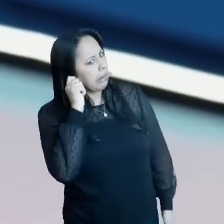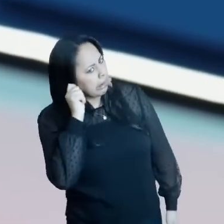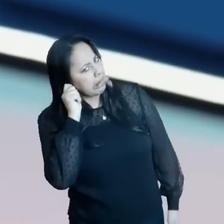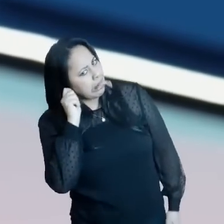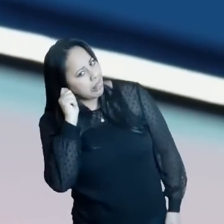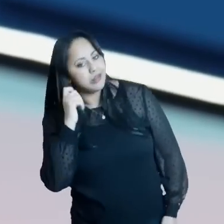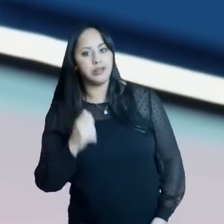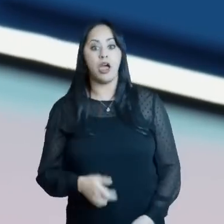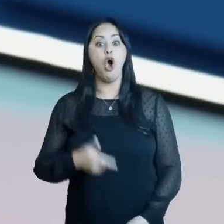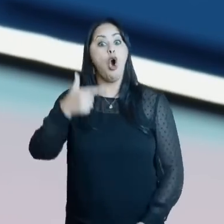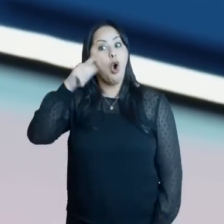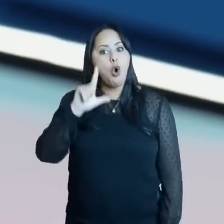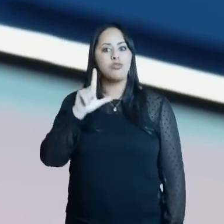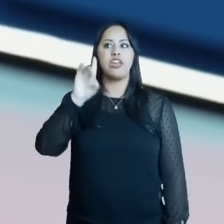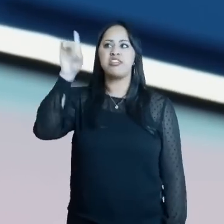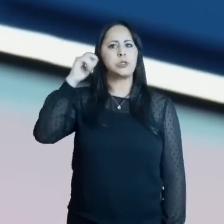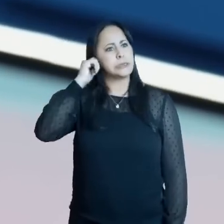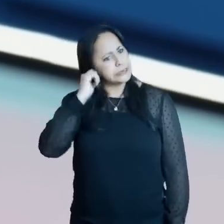todo,